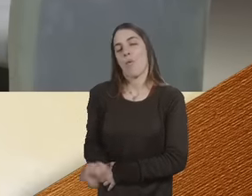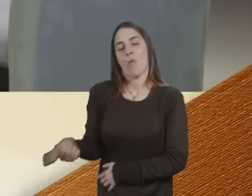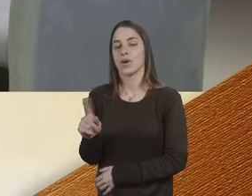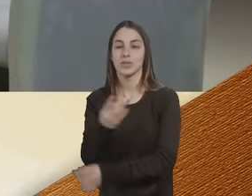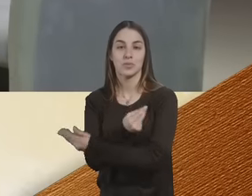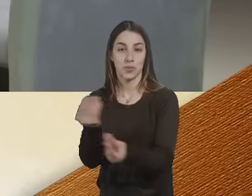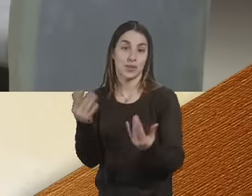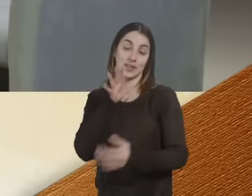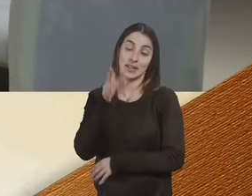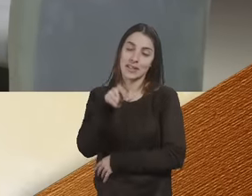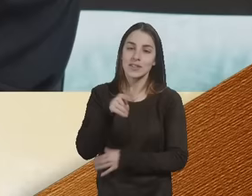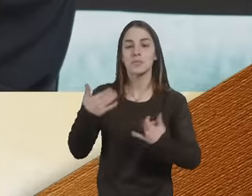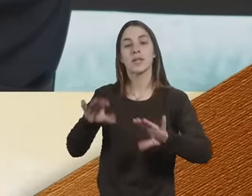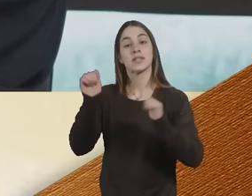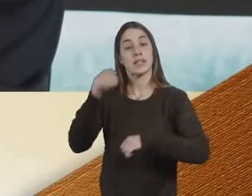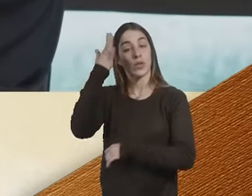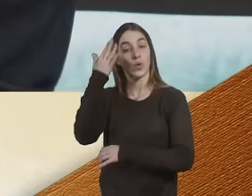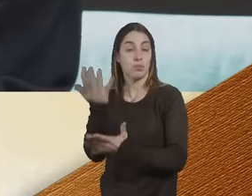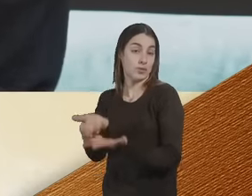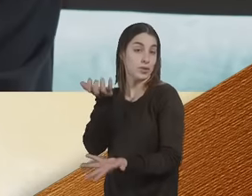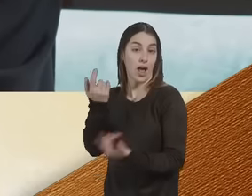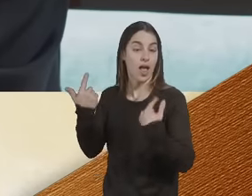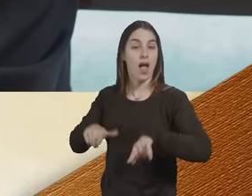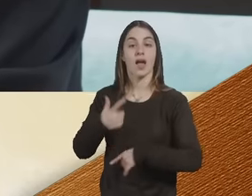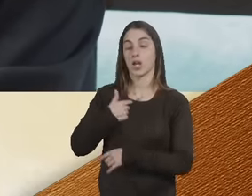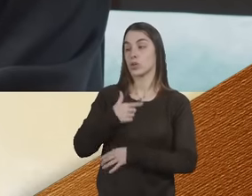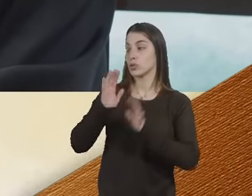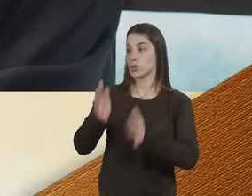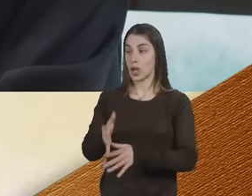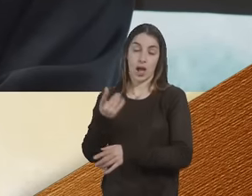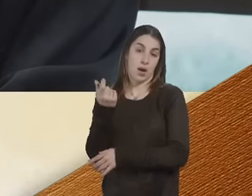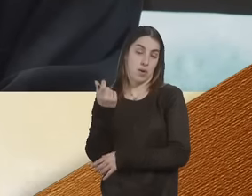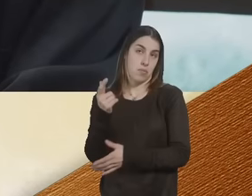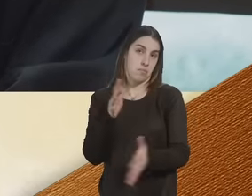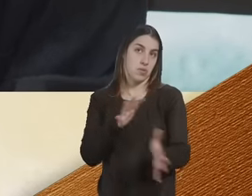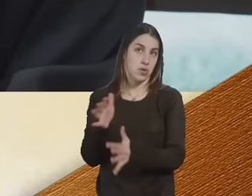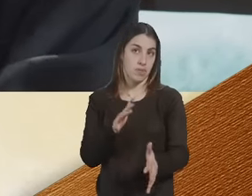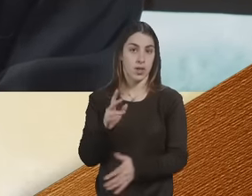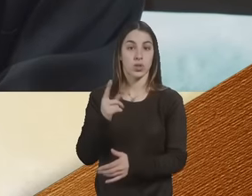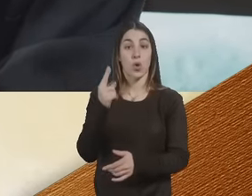mas sim, os números falam por si. E apesar de eu já estar neste meio mais ou menos há mês e meio, já conto com